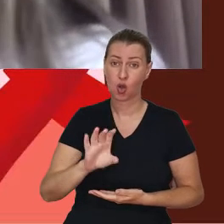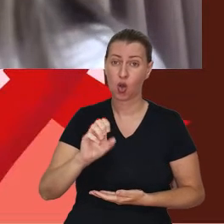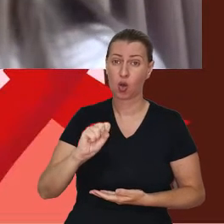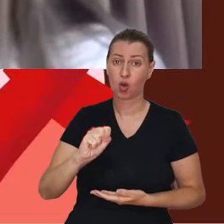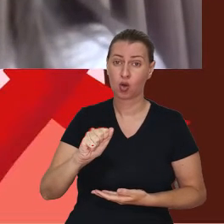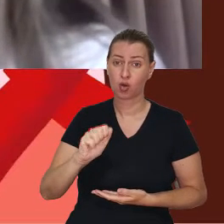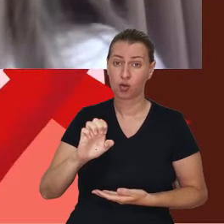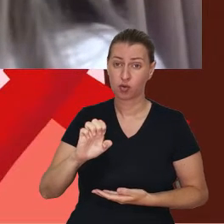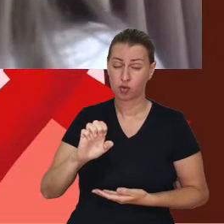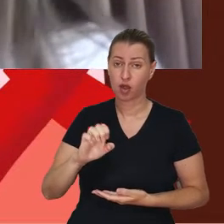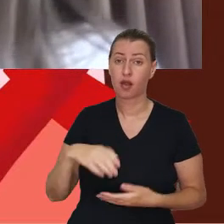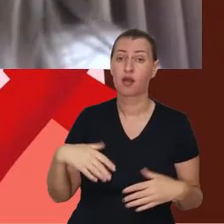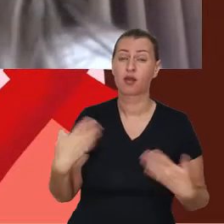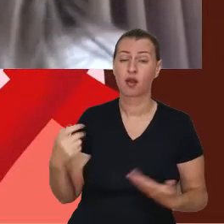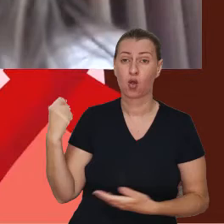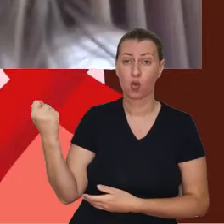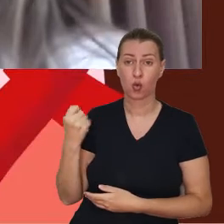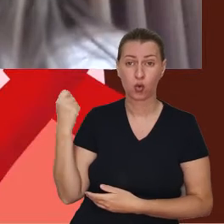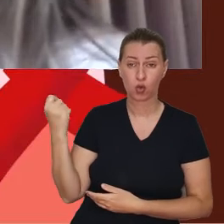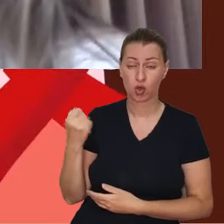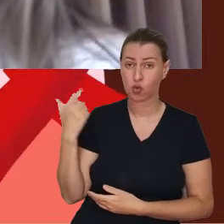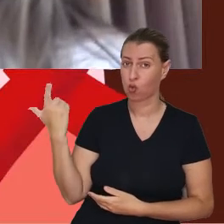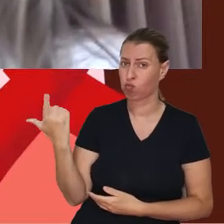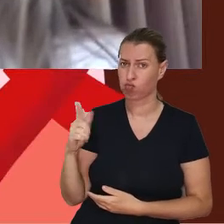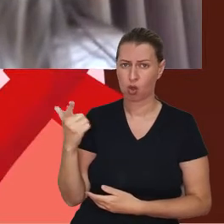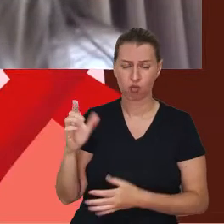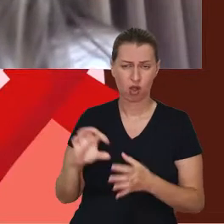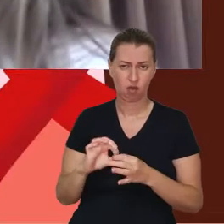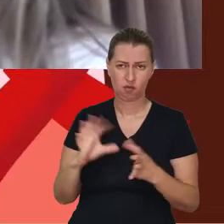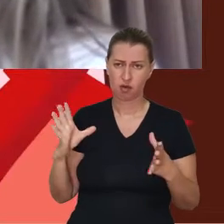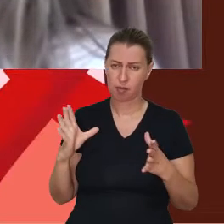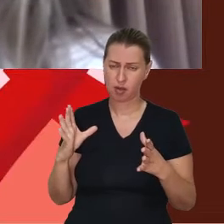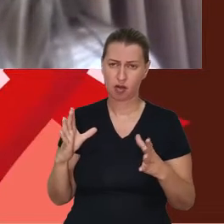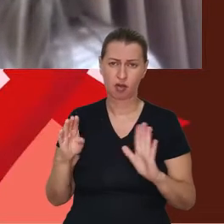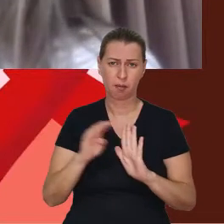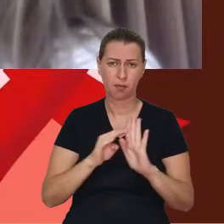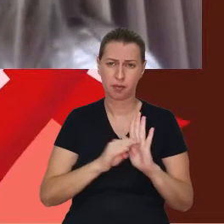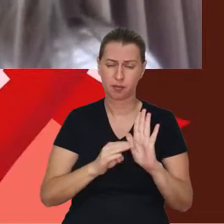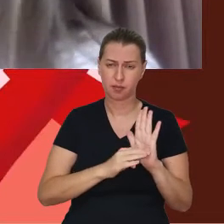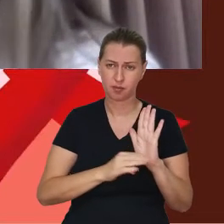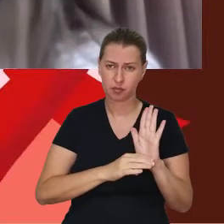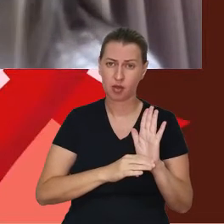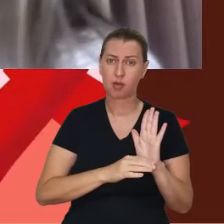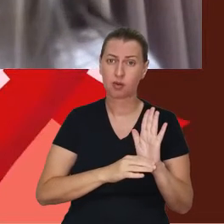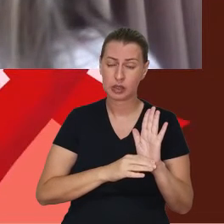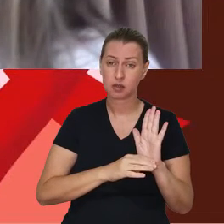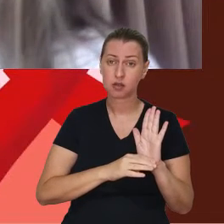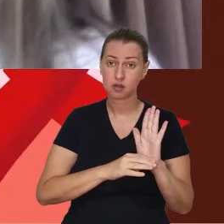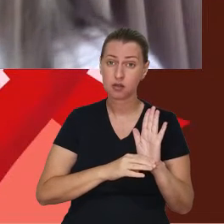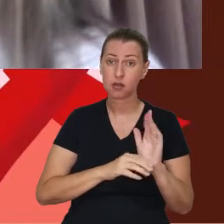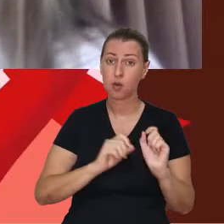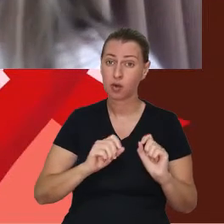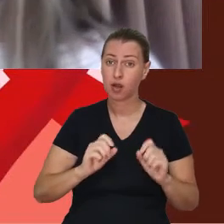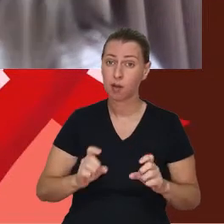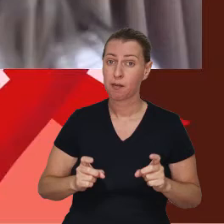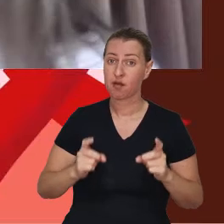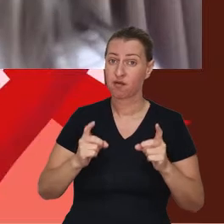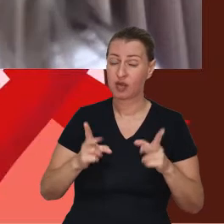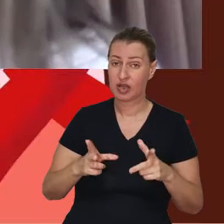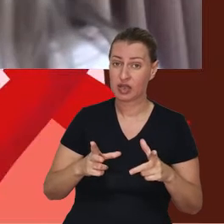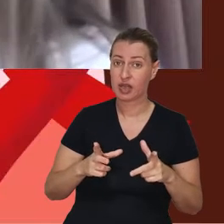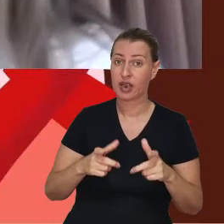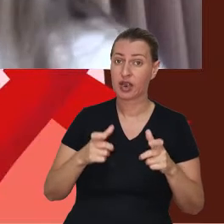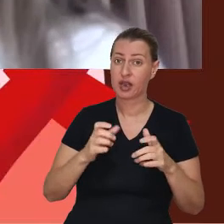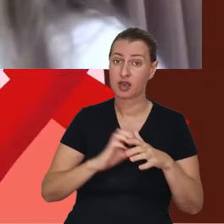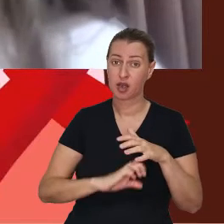SAI. O Rio Grande do Sul não teve liberação para prescrição ainda de serviço privado. Isso, tá? Prescrição, eu confundi,